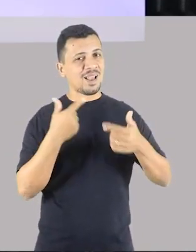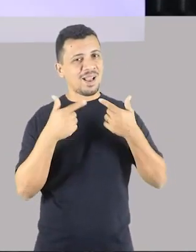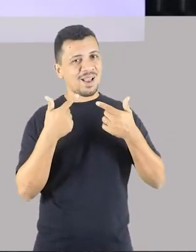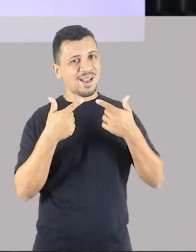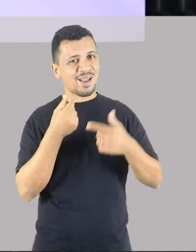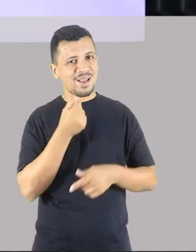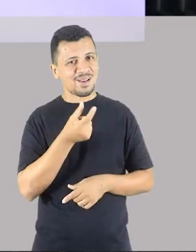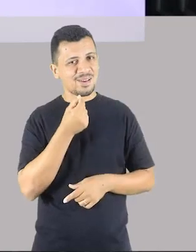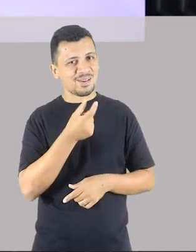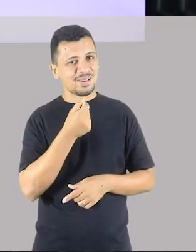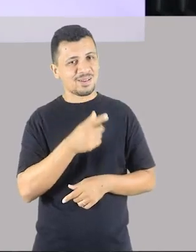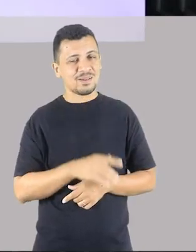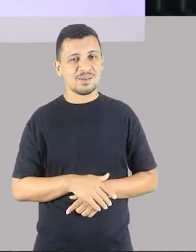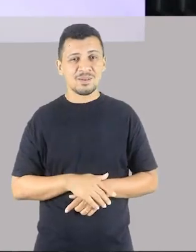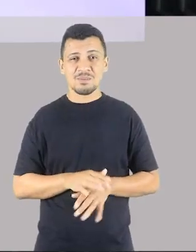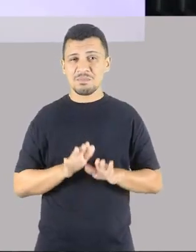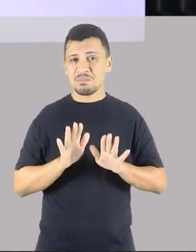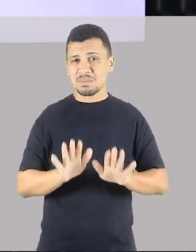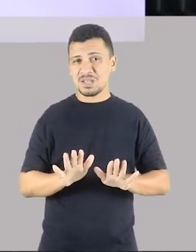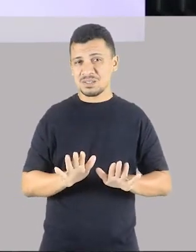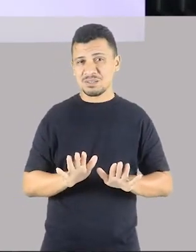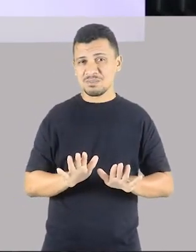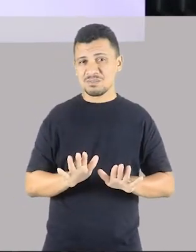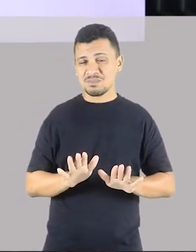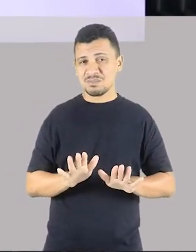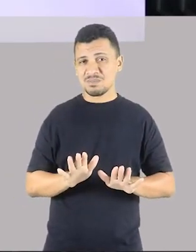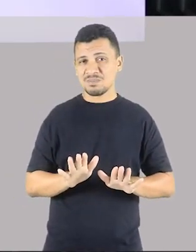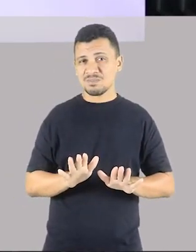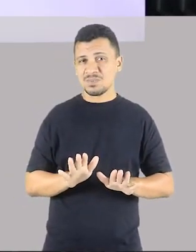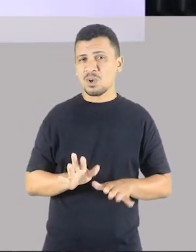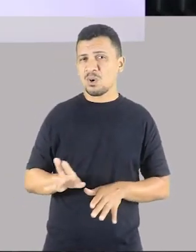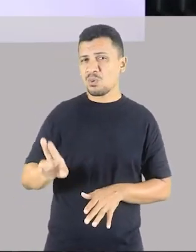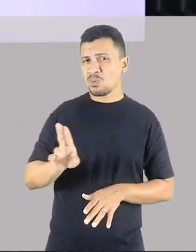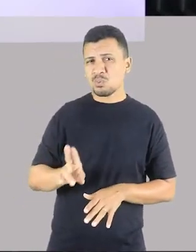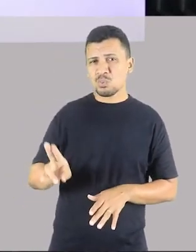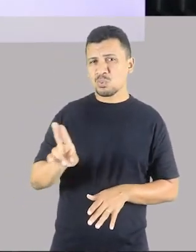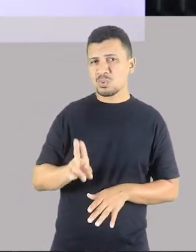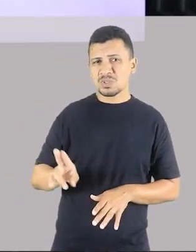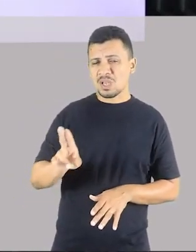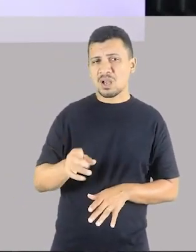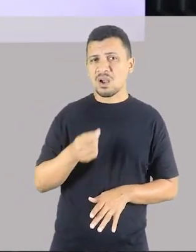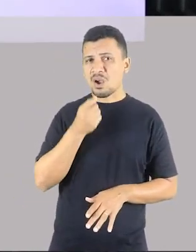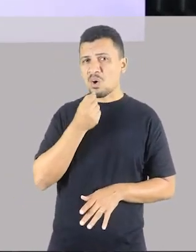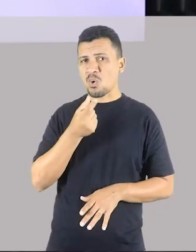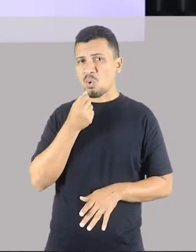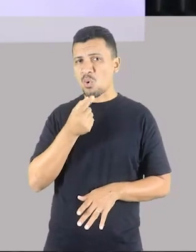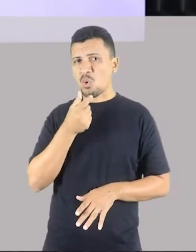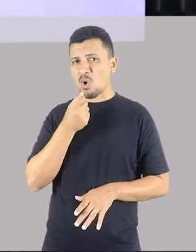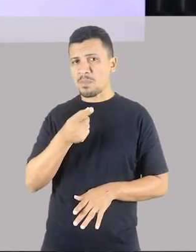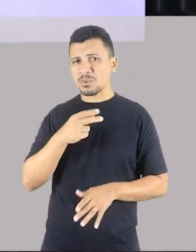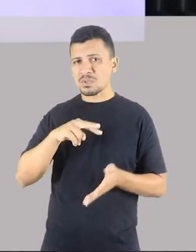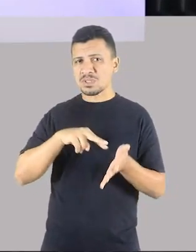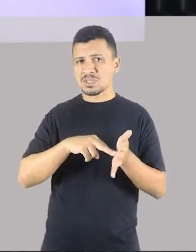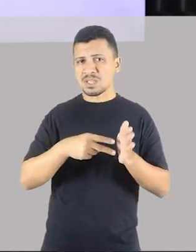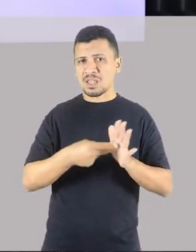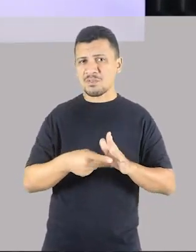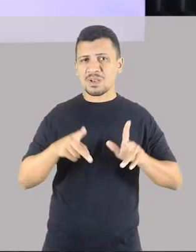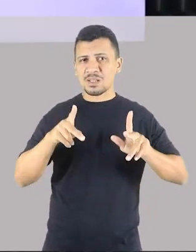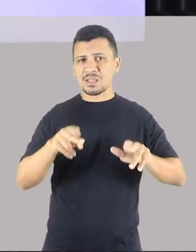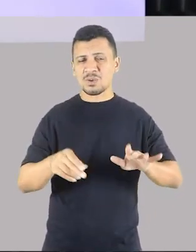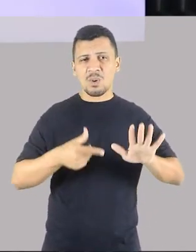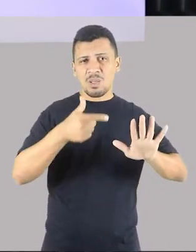comicidade. Mas não devo utilizar cômico no sentido de irônico, né? A